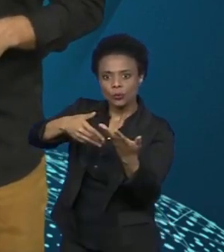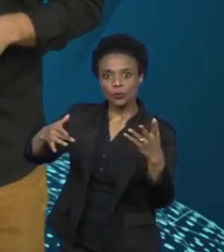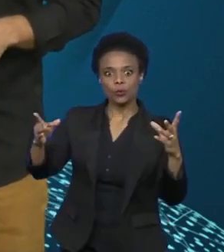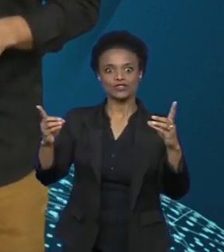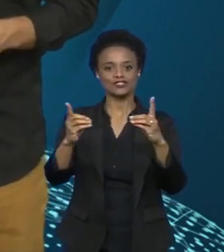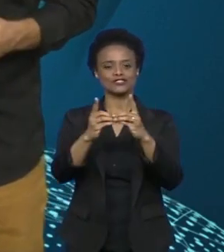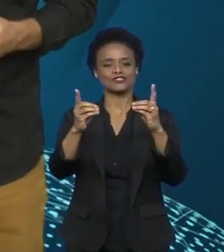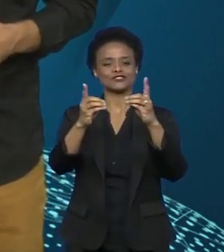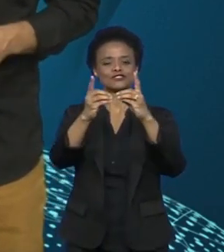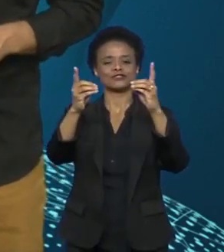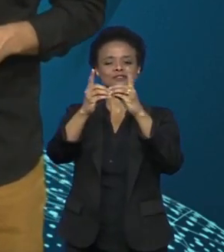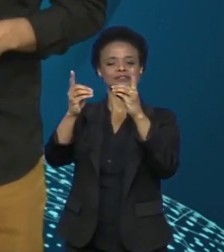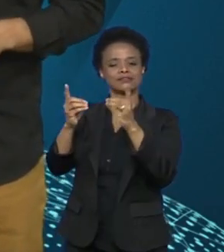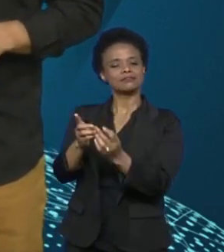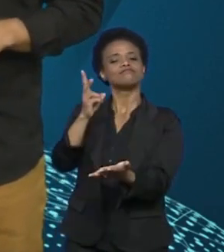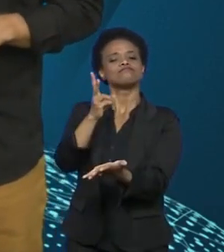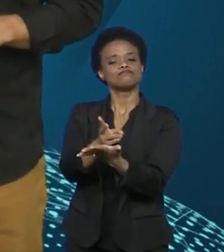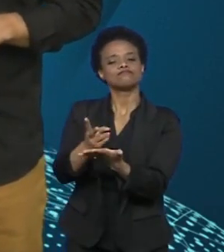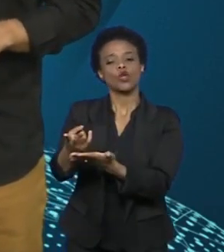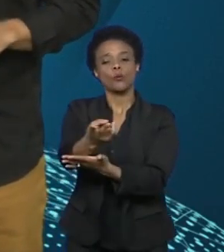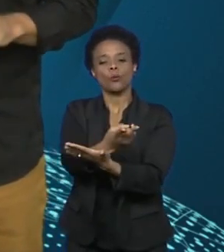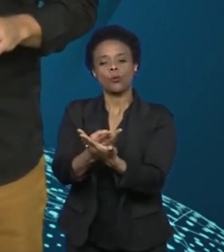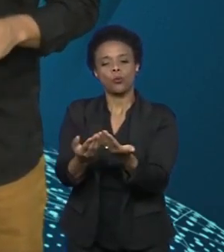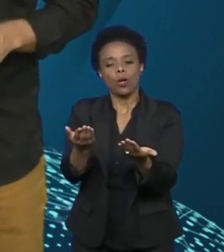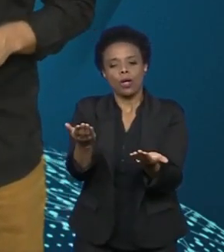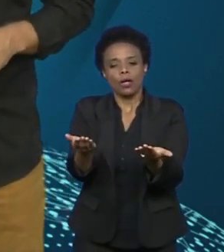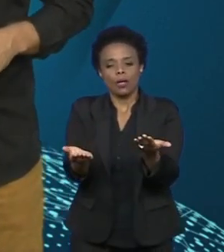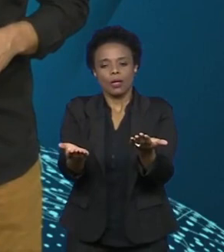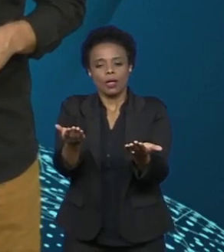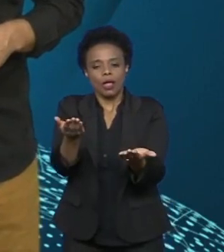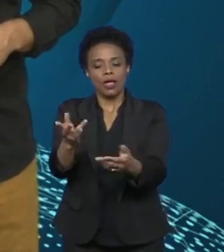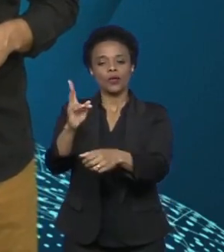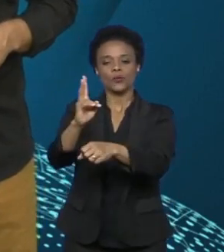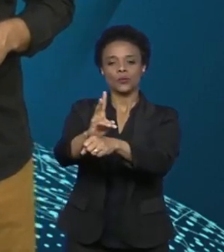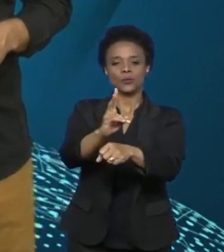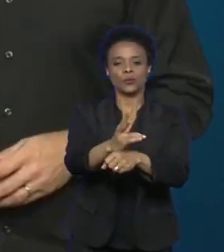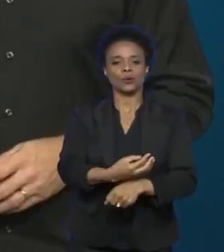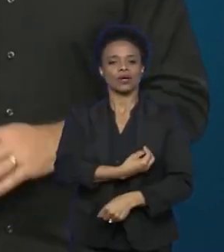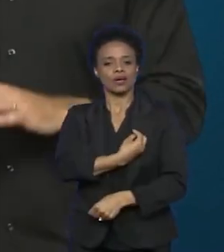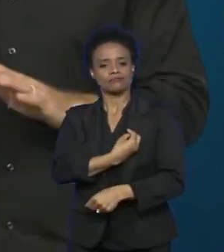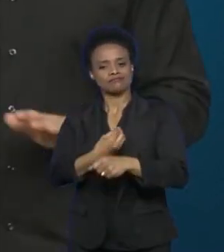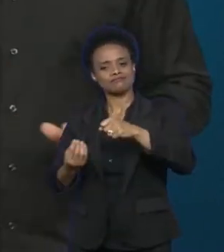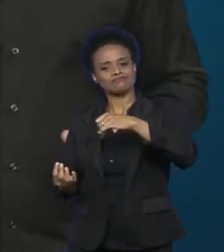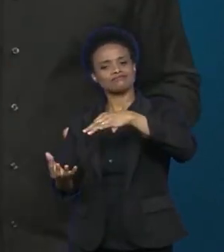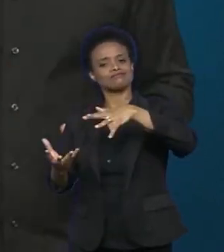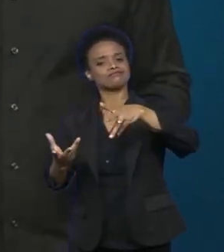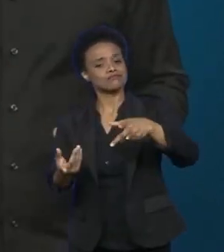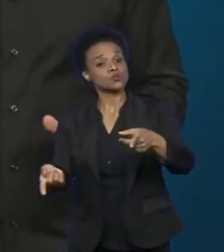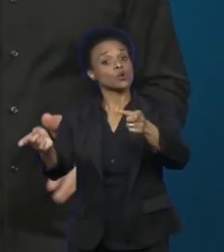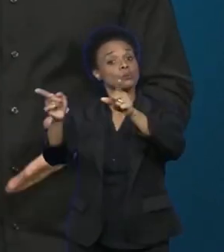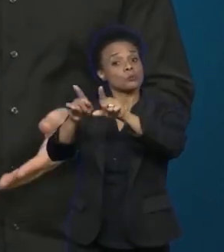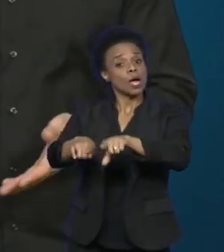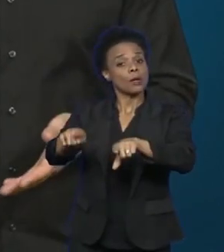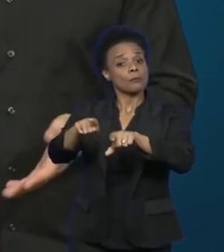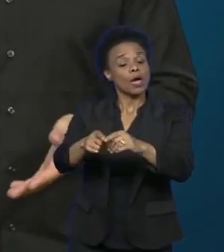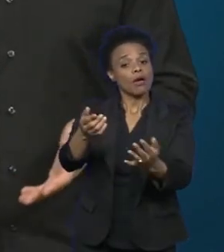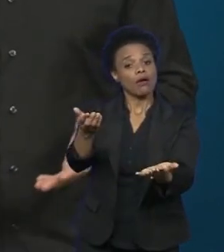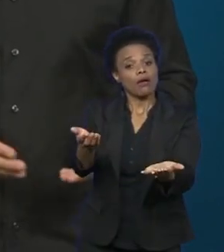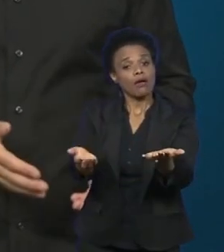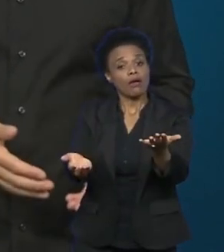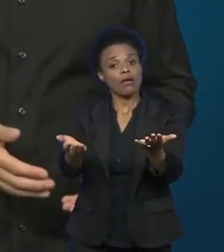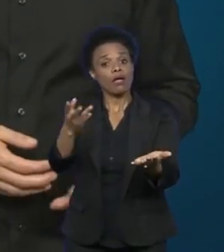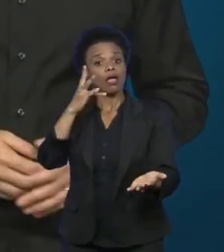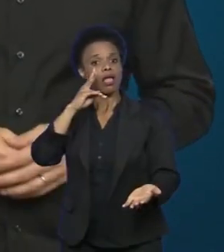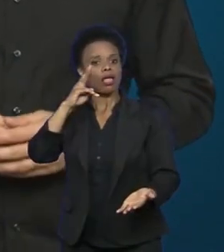sempre procurando manter o equilíbrio ideal para a manutenção da vida terrestre. Esse mesmo equilíbrio é visto também entre o